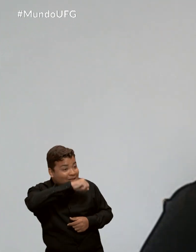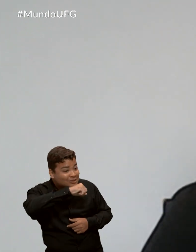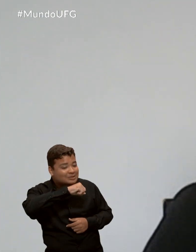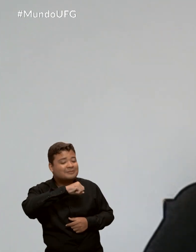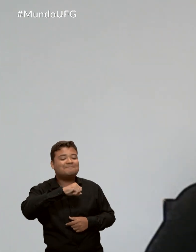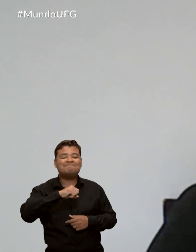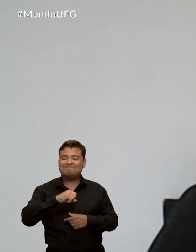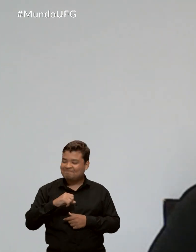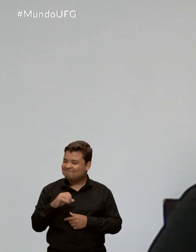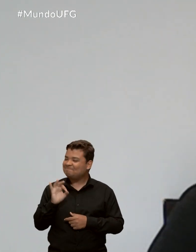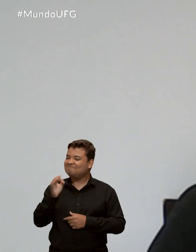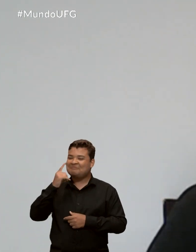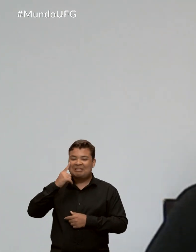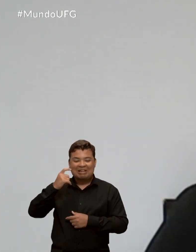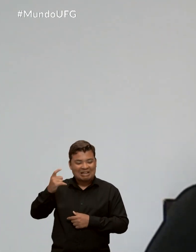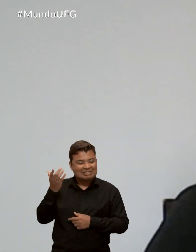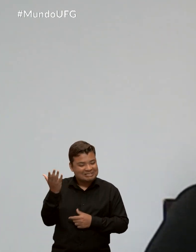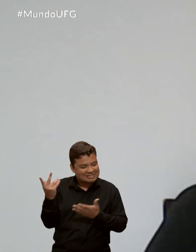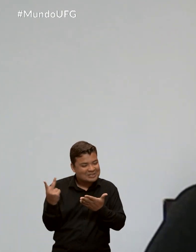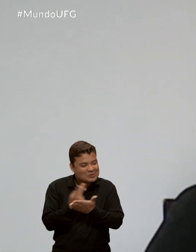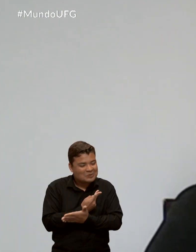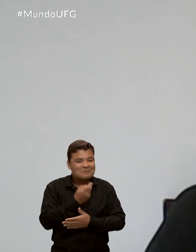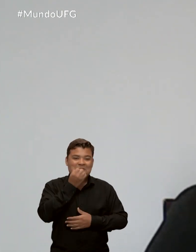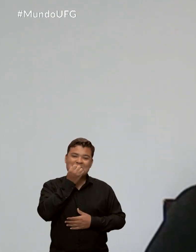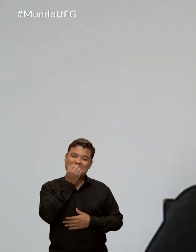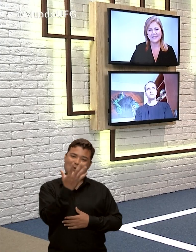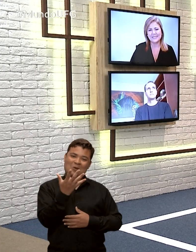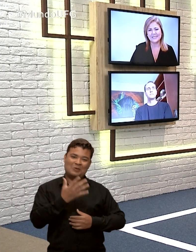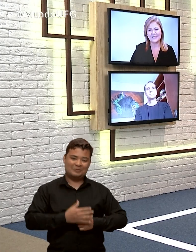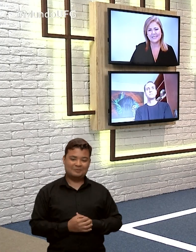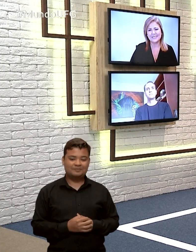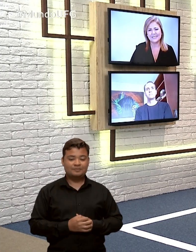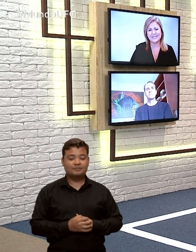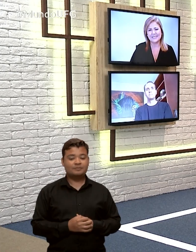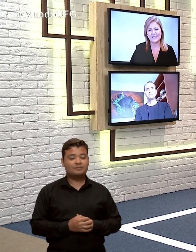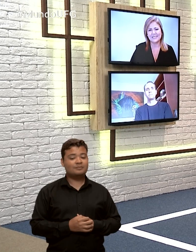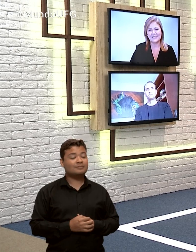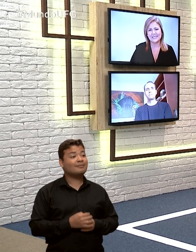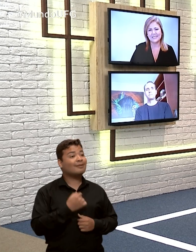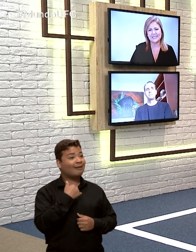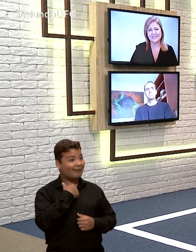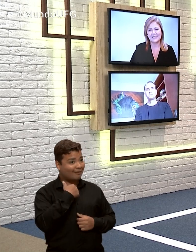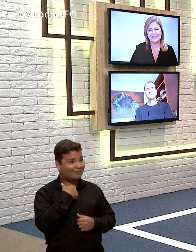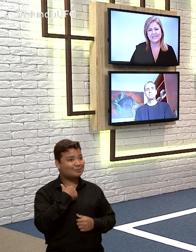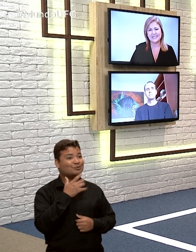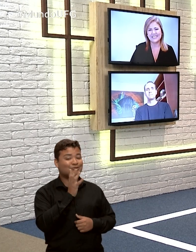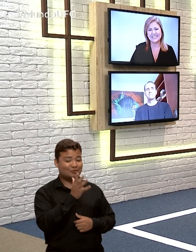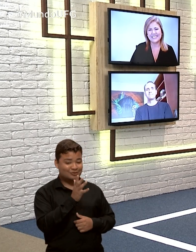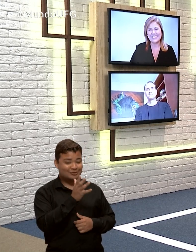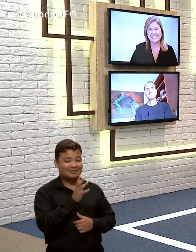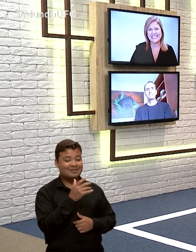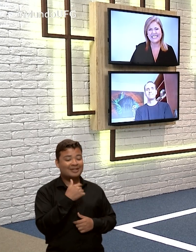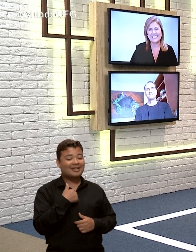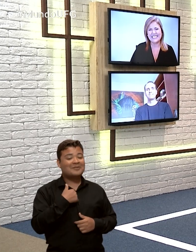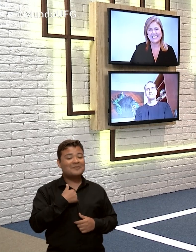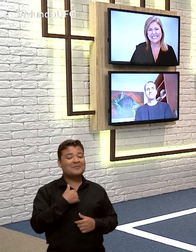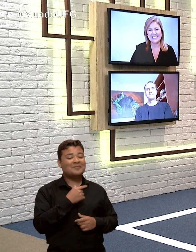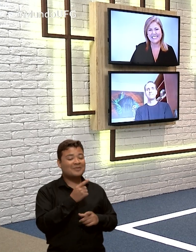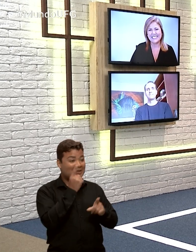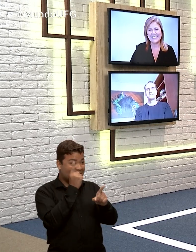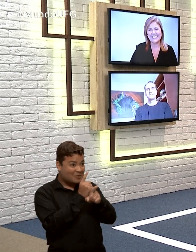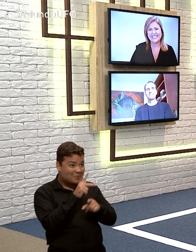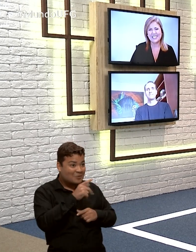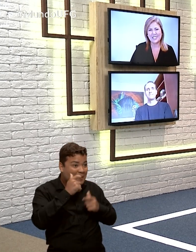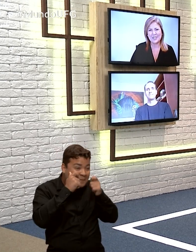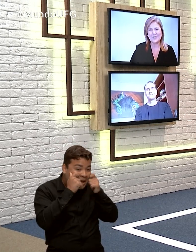muito interessante, tem sido muito bom. Sim, eu fui uma dessas pessoas que tietei a professora